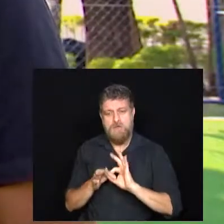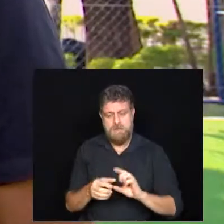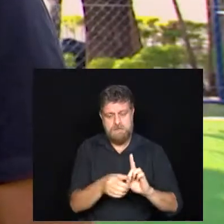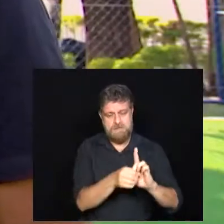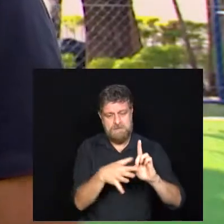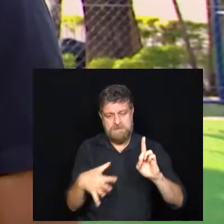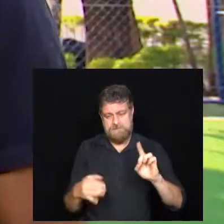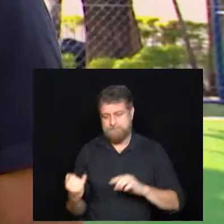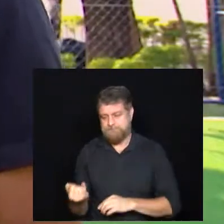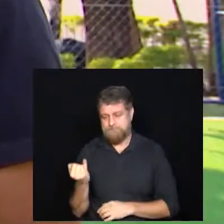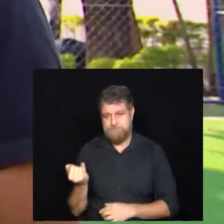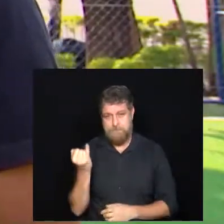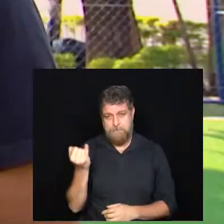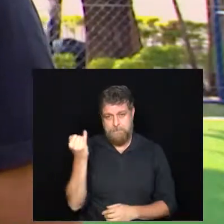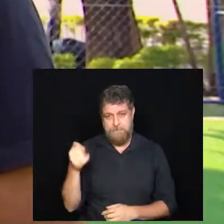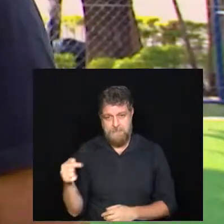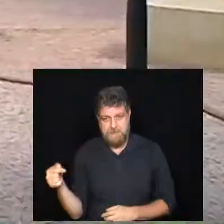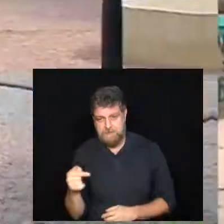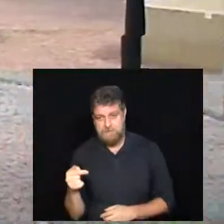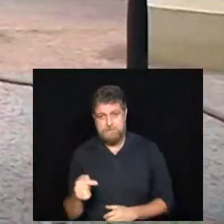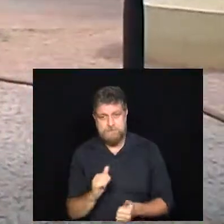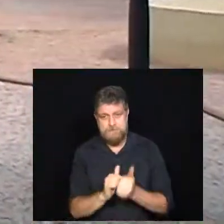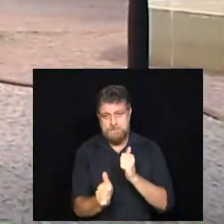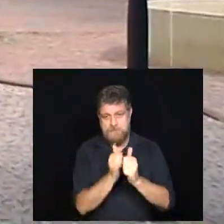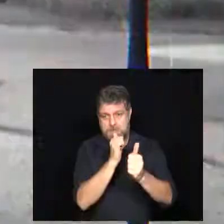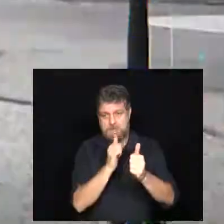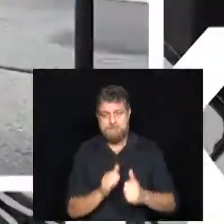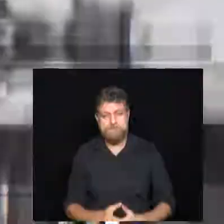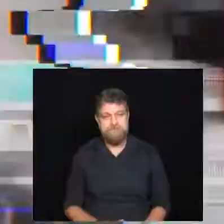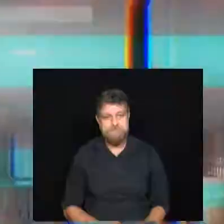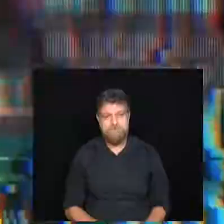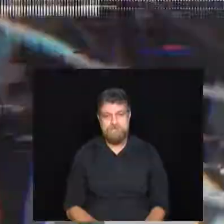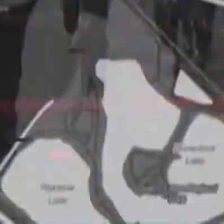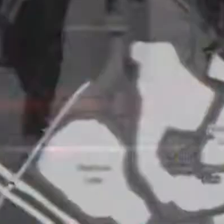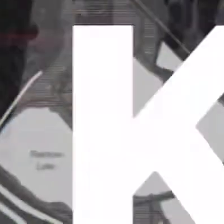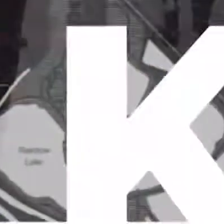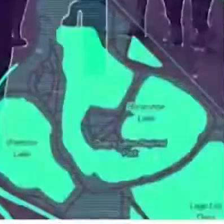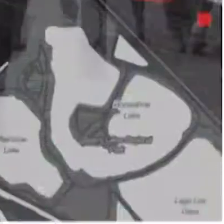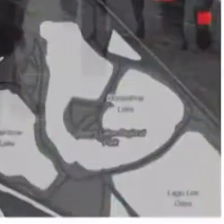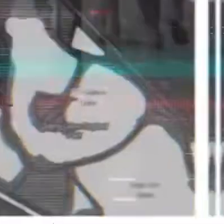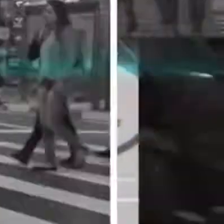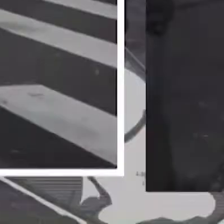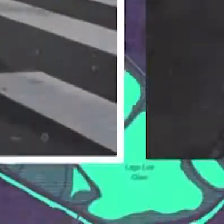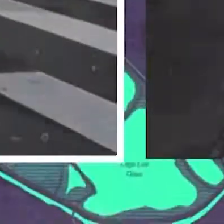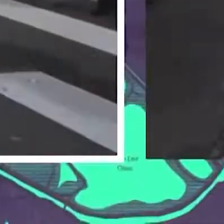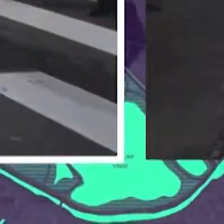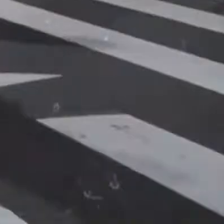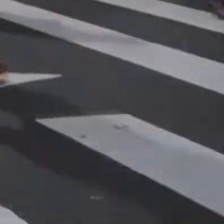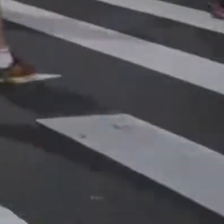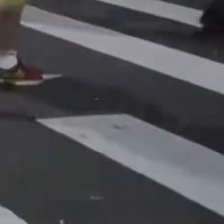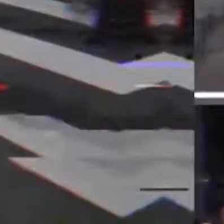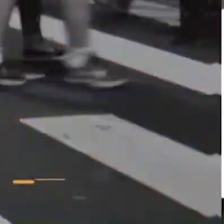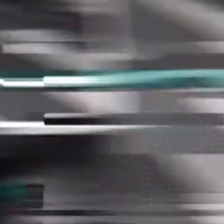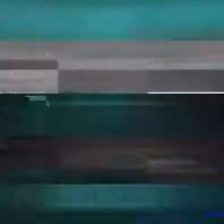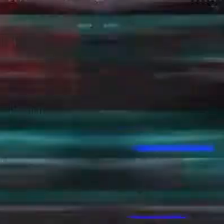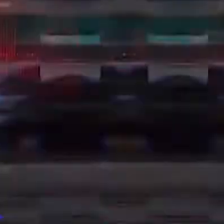muito importante dentro desse esporte.